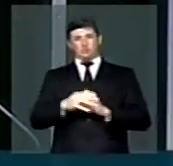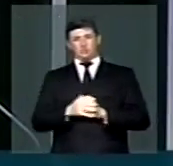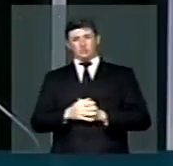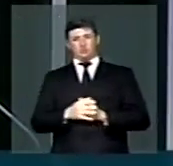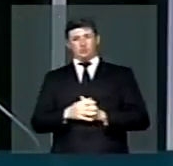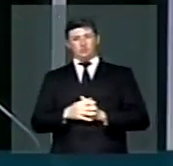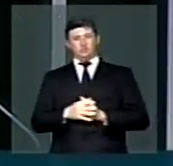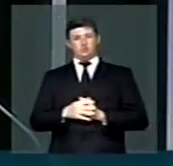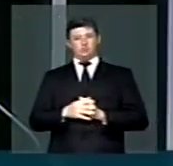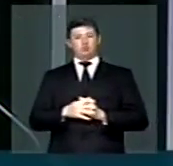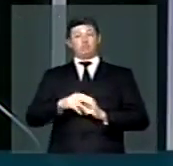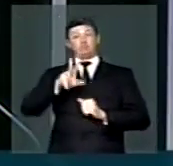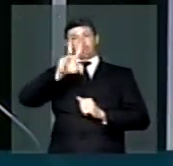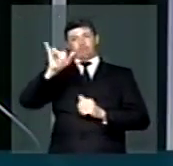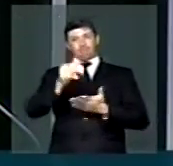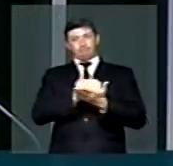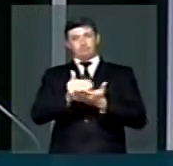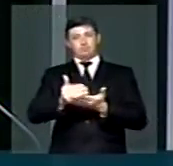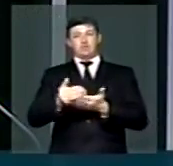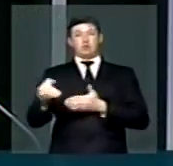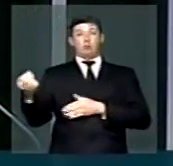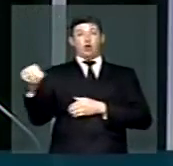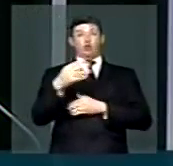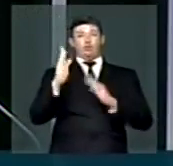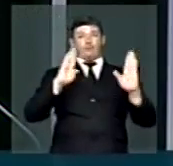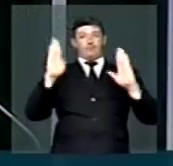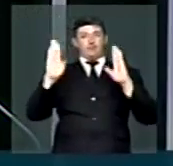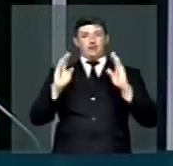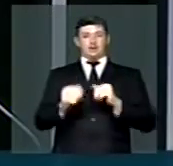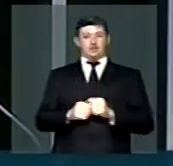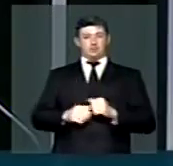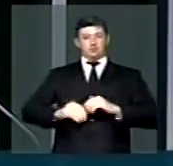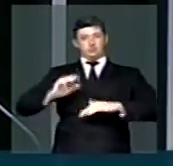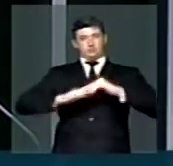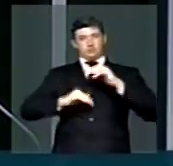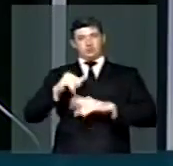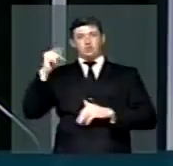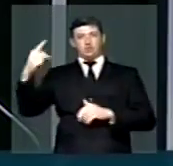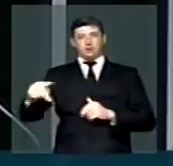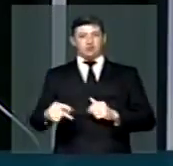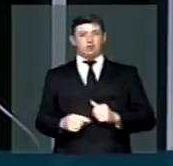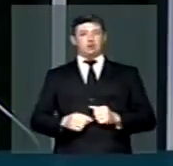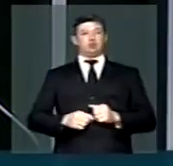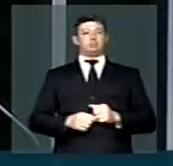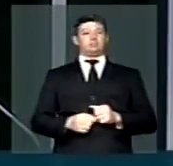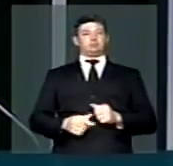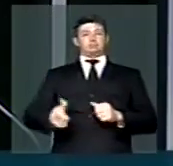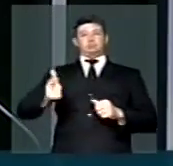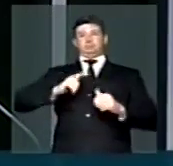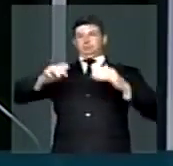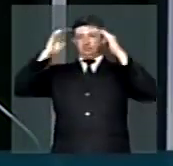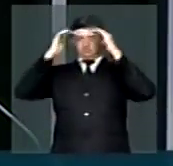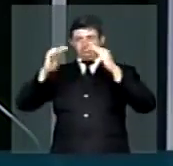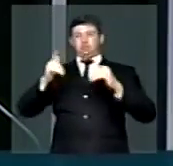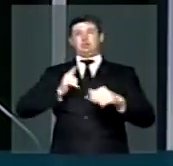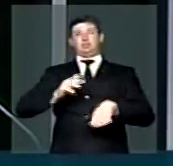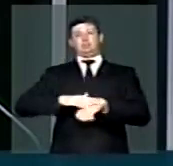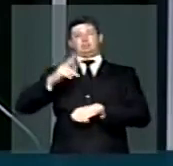Brasil começarão uma nova fase em suas profissões com a mais respeito e